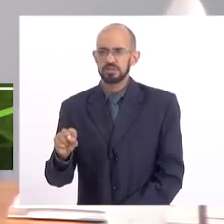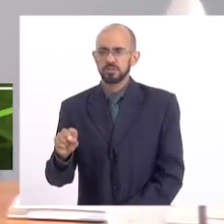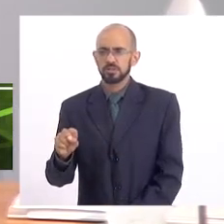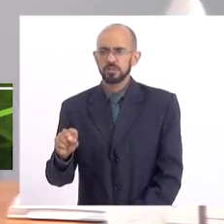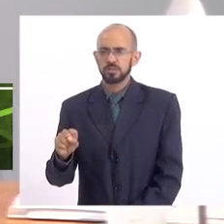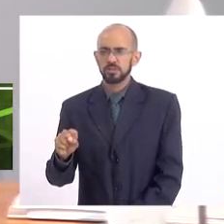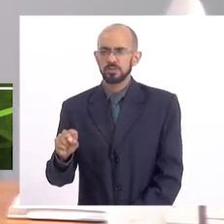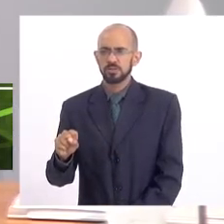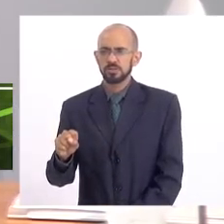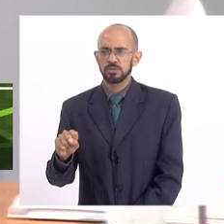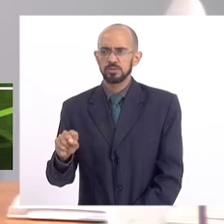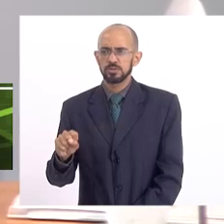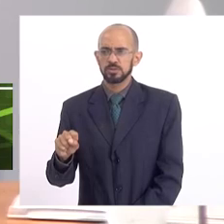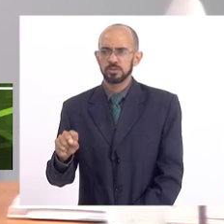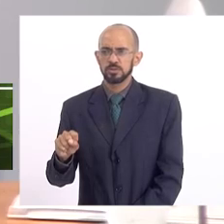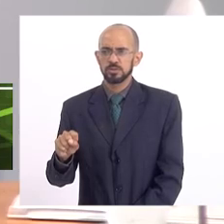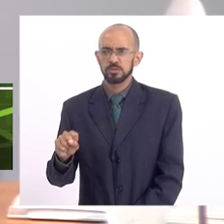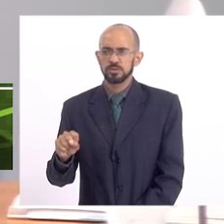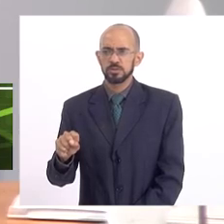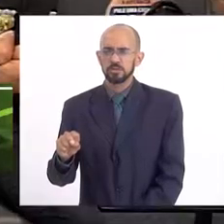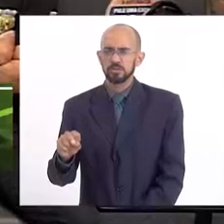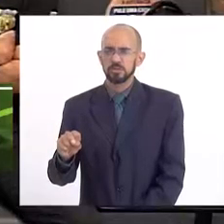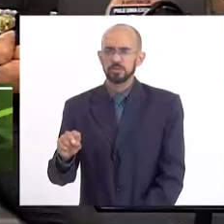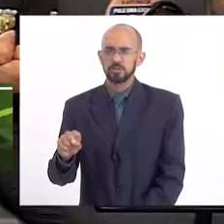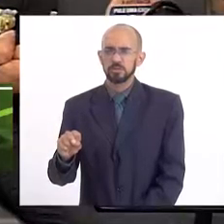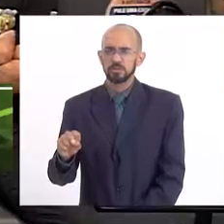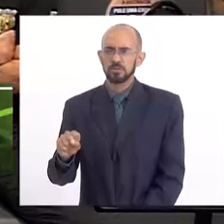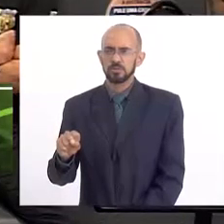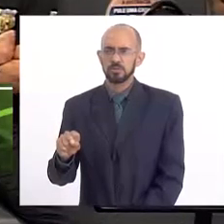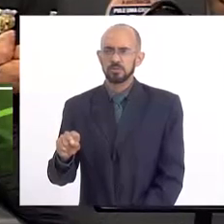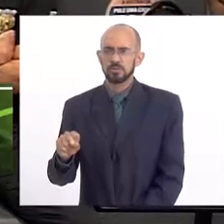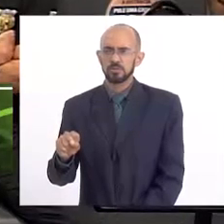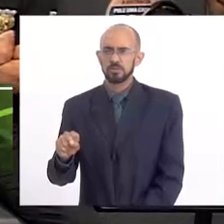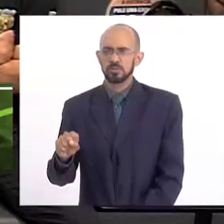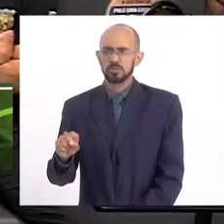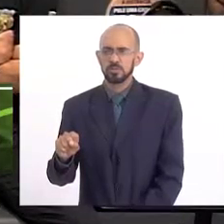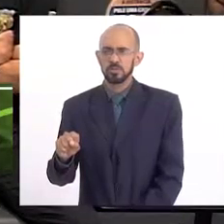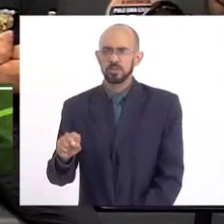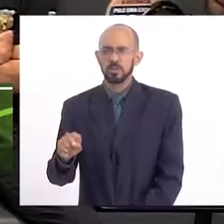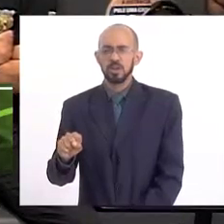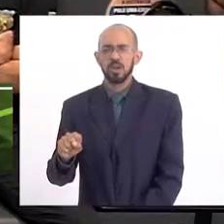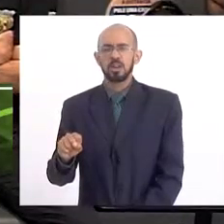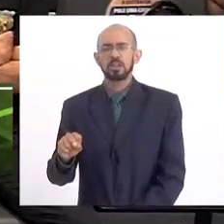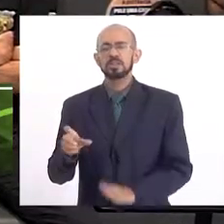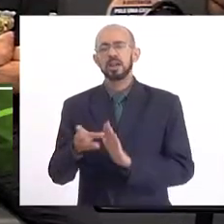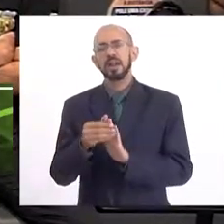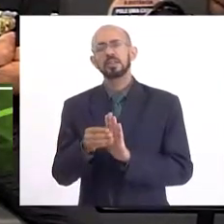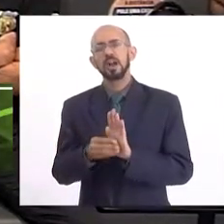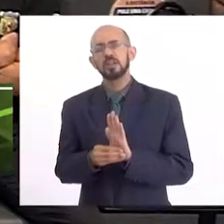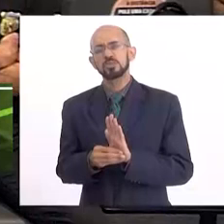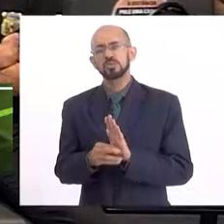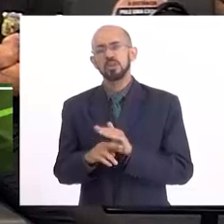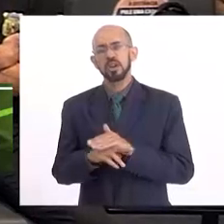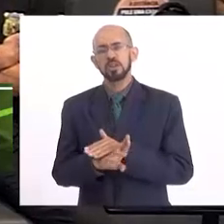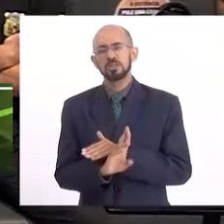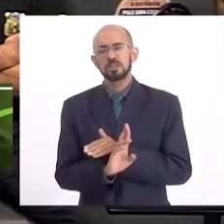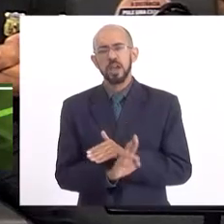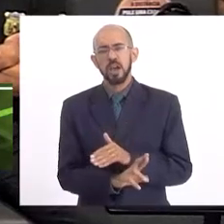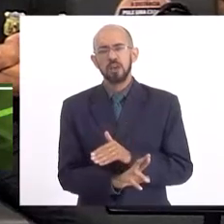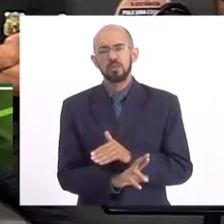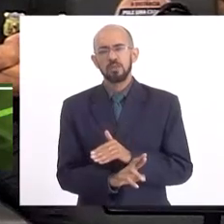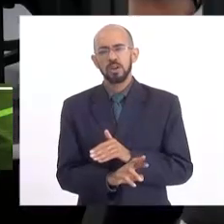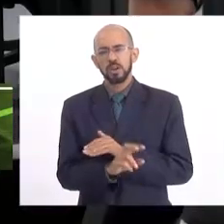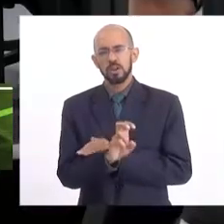Silvio? A gente vai chamar agora... Vai chamar quantos desse cadastro de reserva? 653. Vai abrir o chamamento